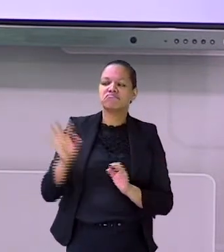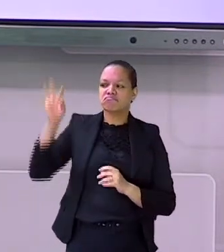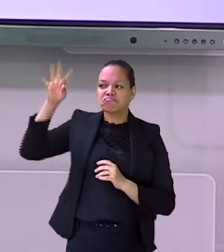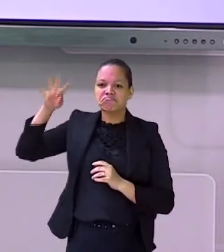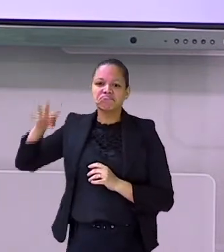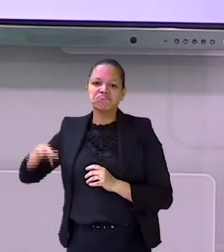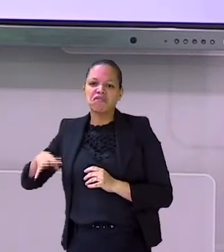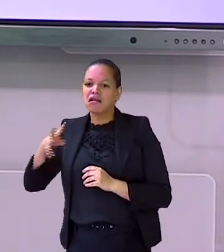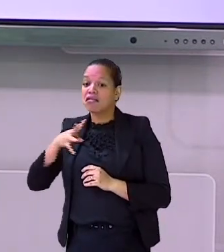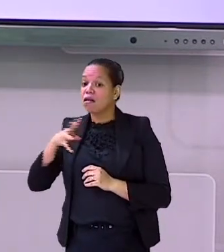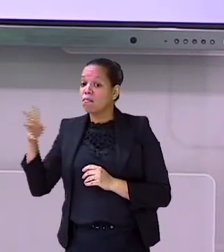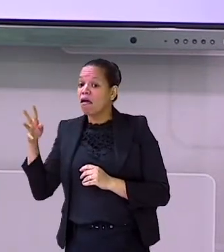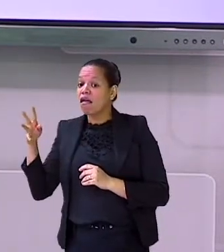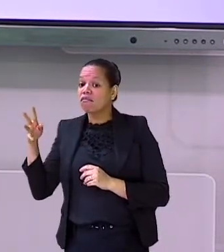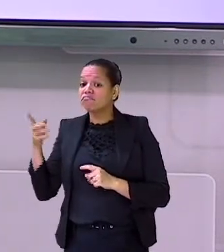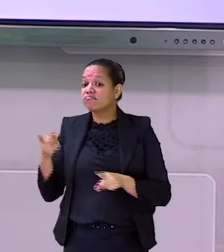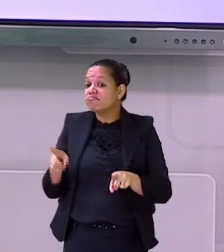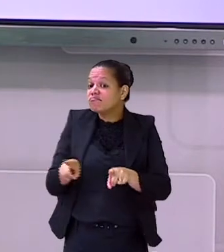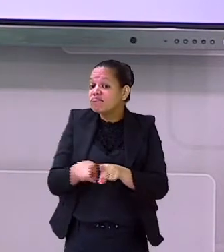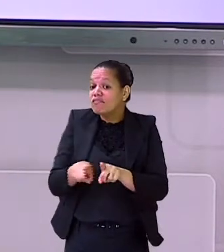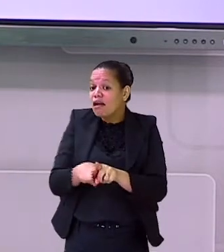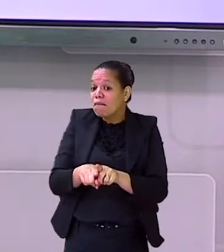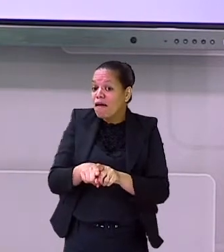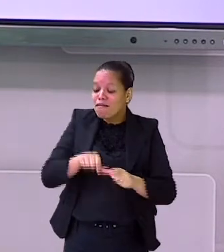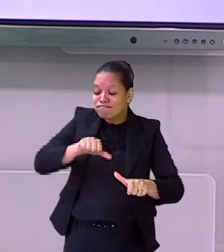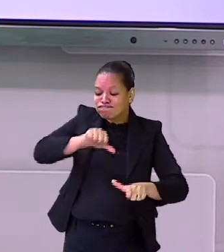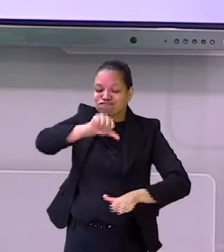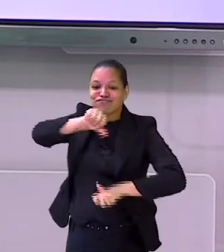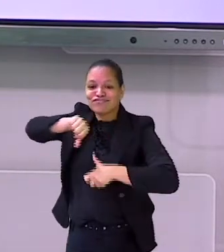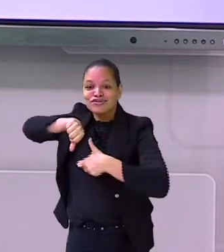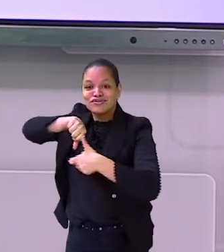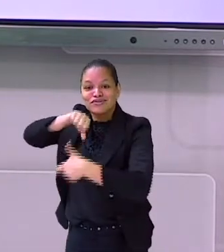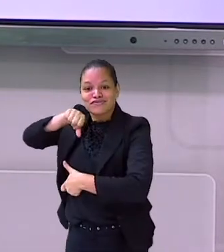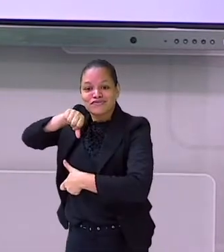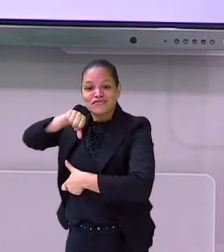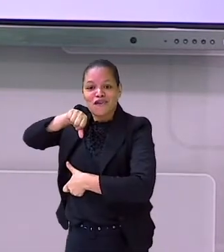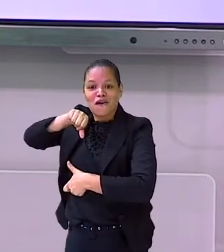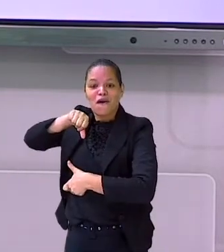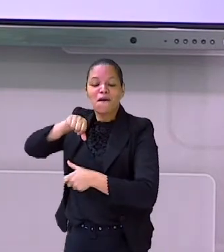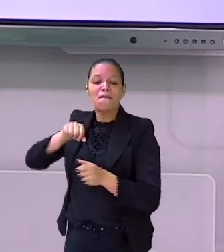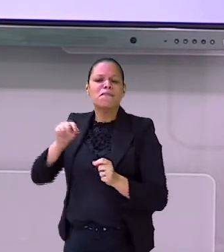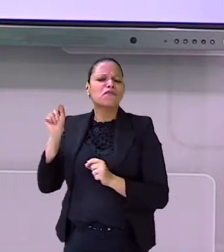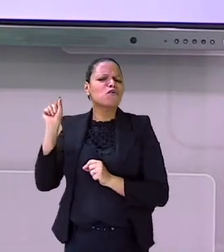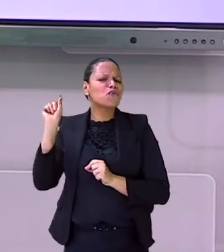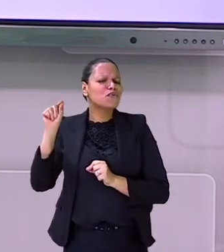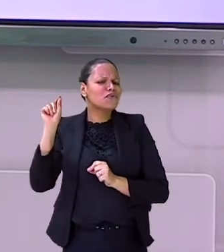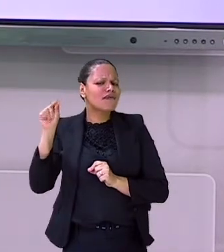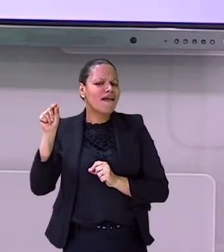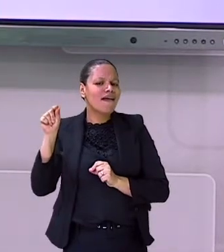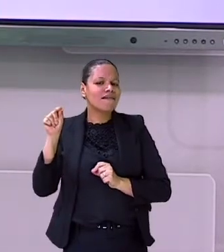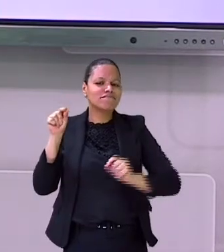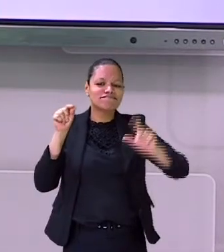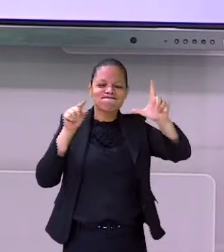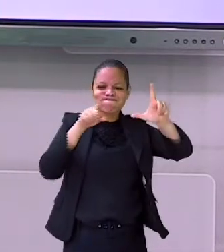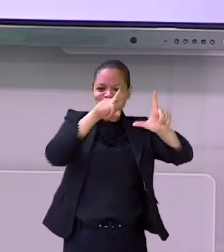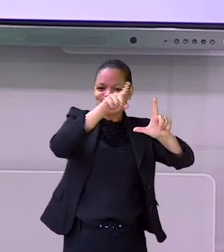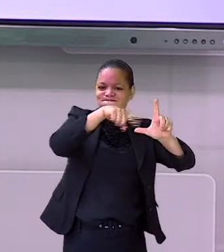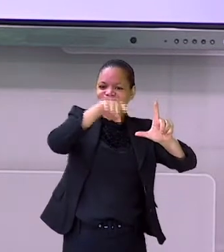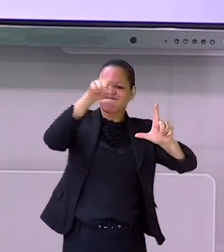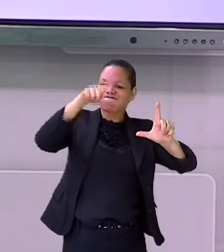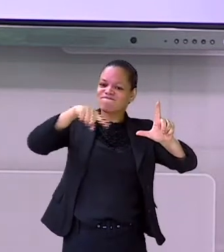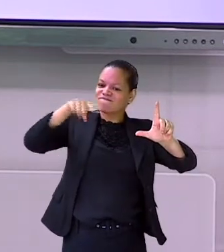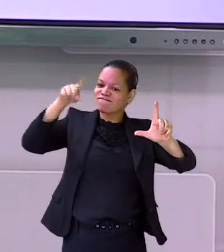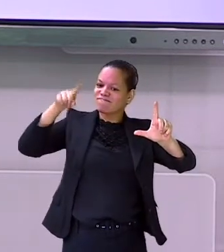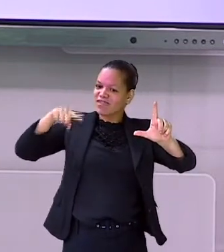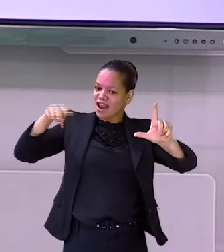podemos transformar esses dados todos em um gráfico. Professora, como assim? Bom, para a